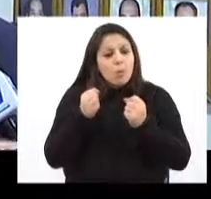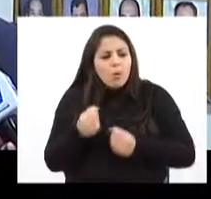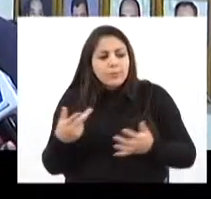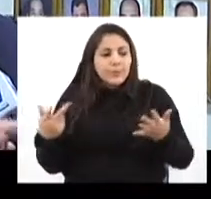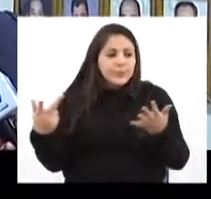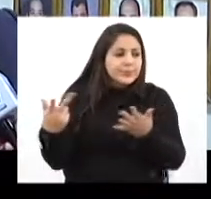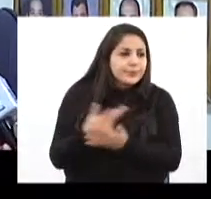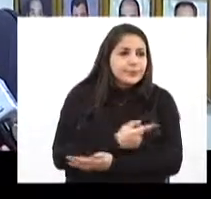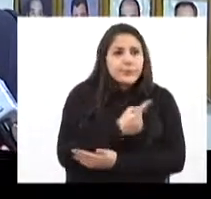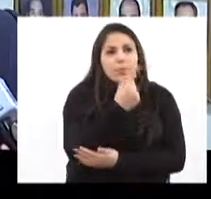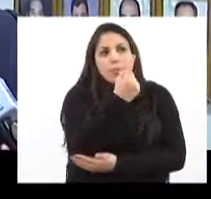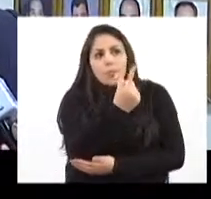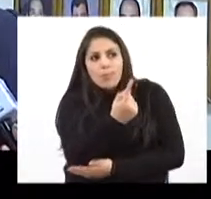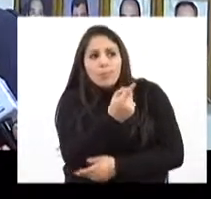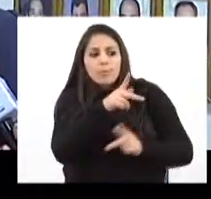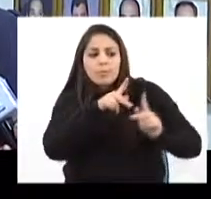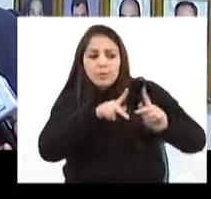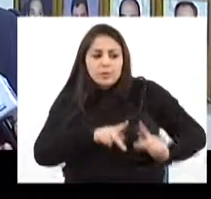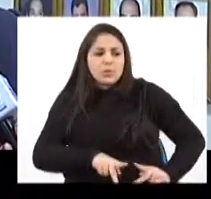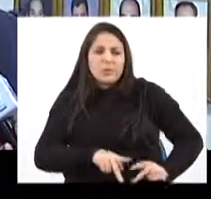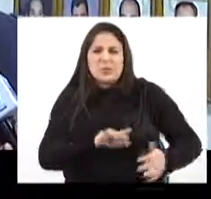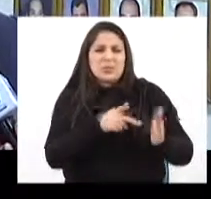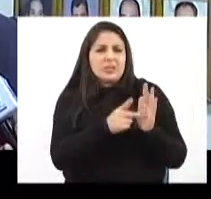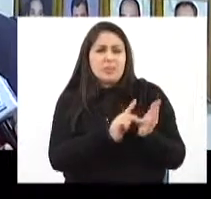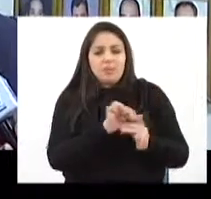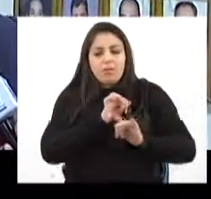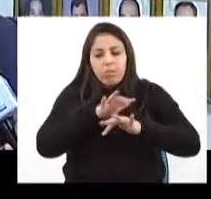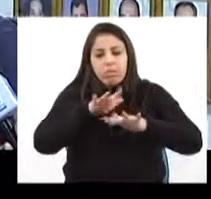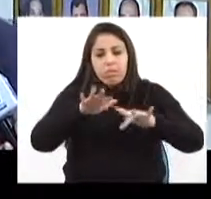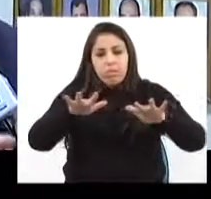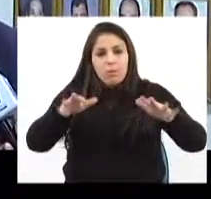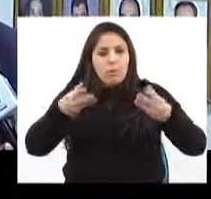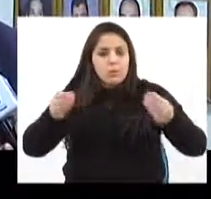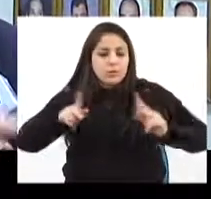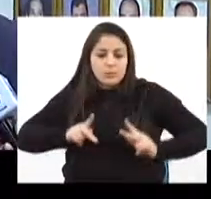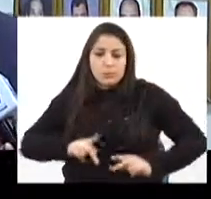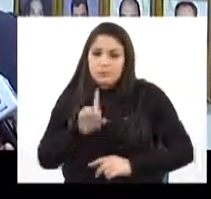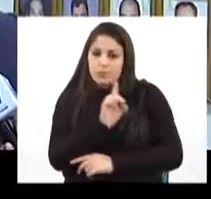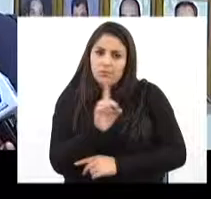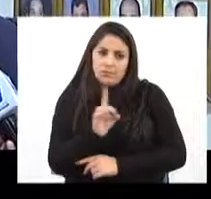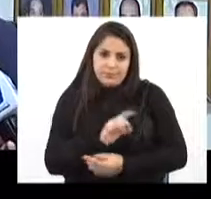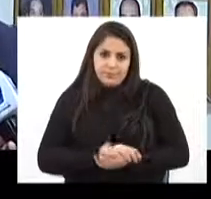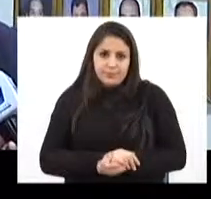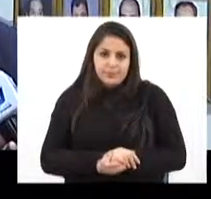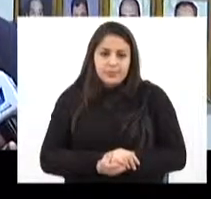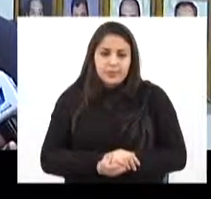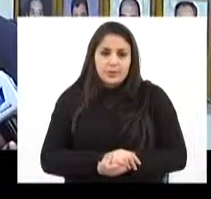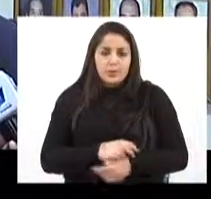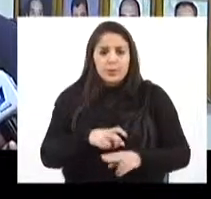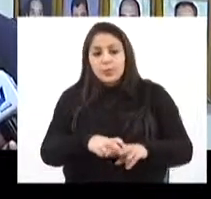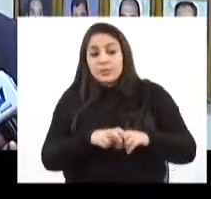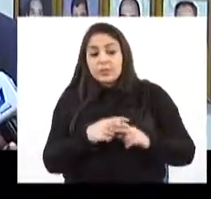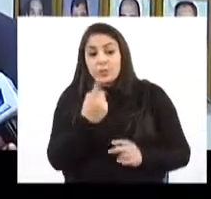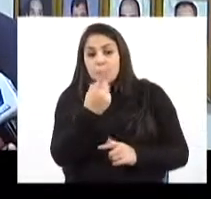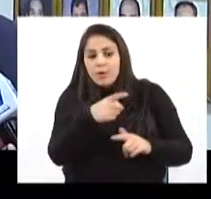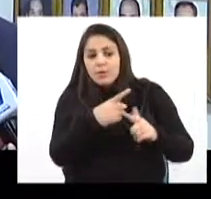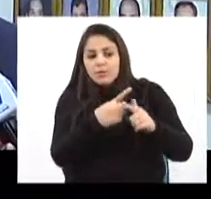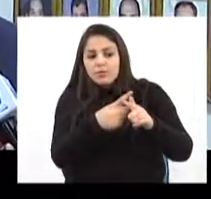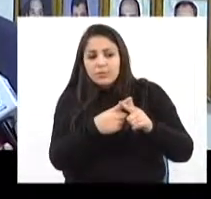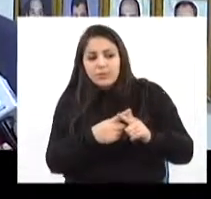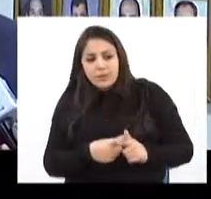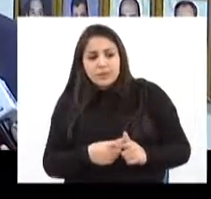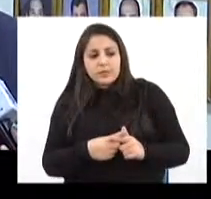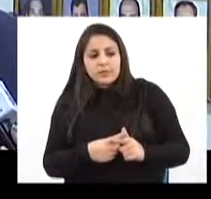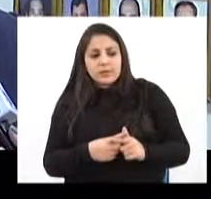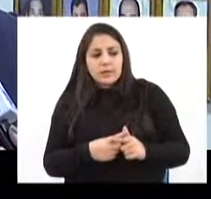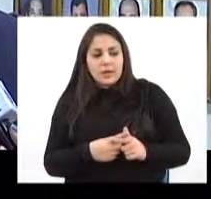Um caso eventual pode ocorrer, não querendo dizer que isso se caracterize como uma epidemia que vai surgir outros casos. Então, uma